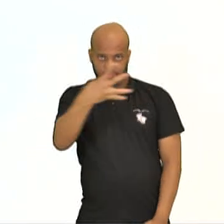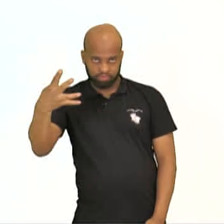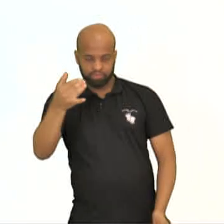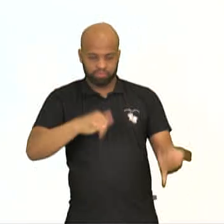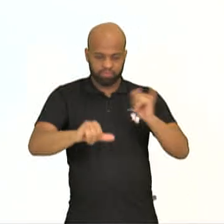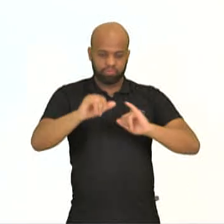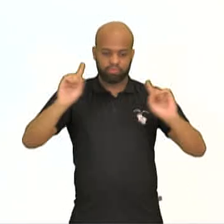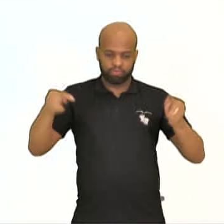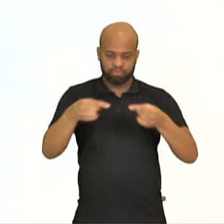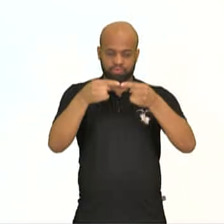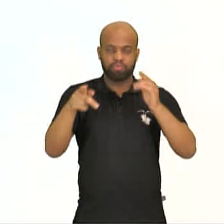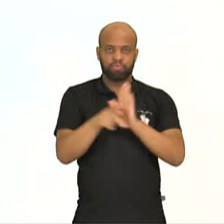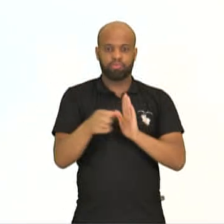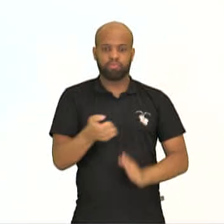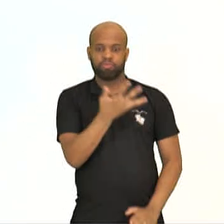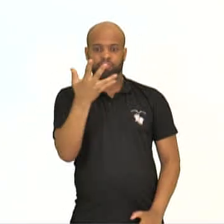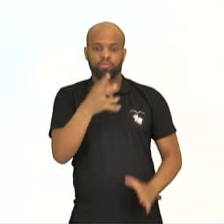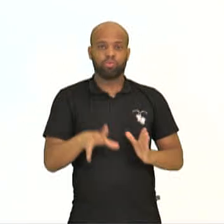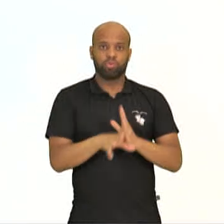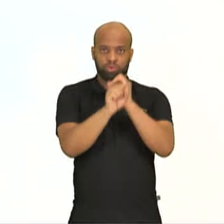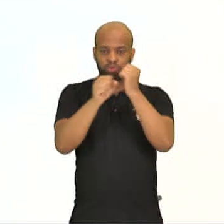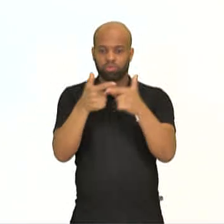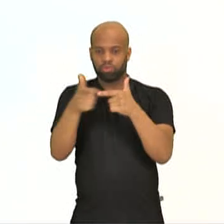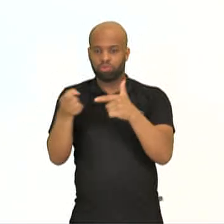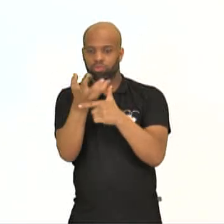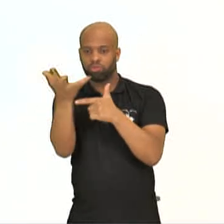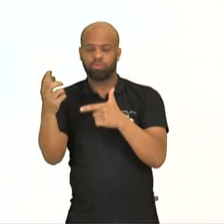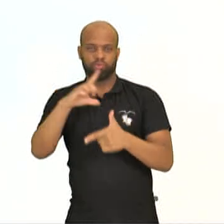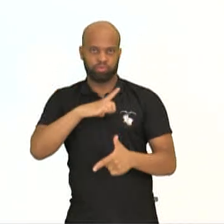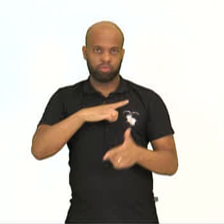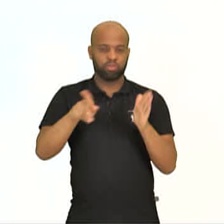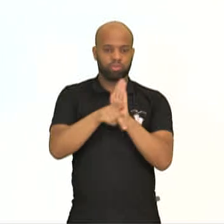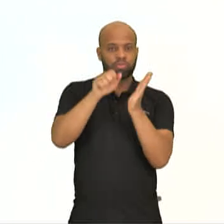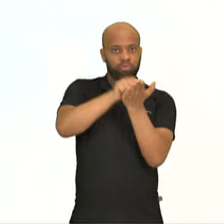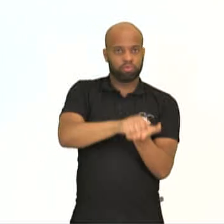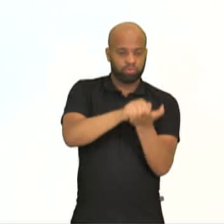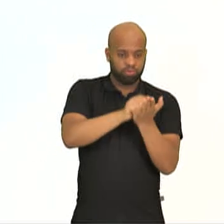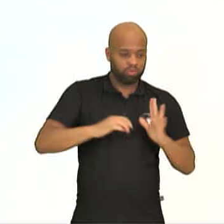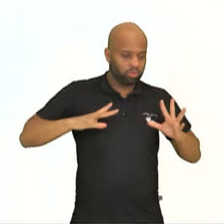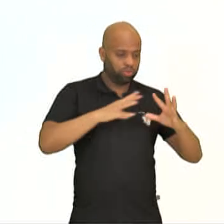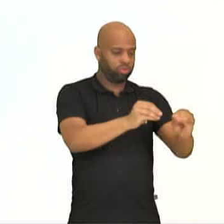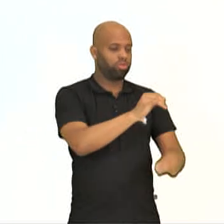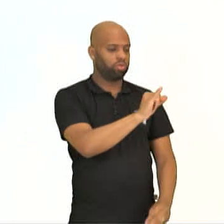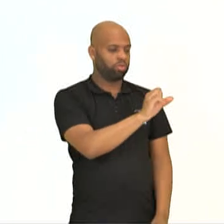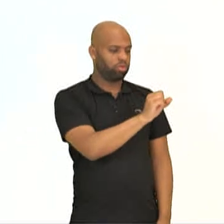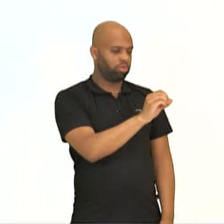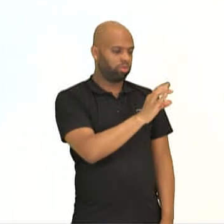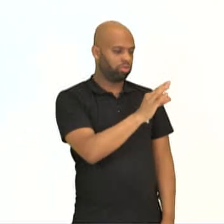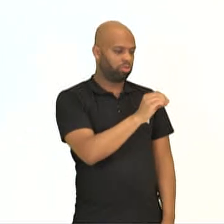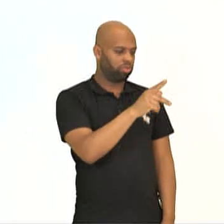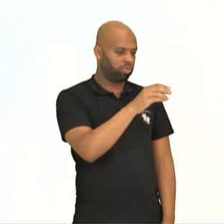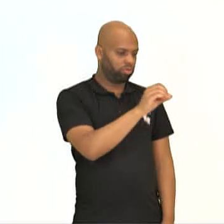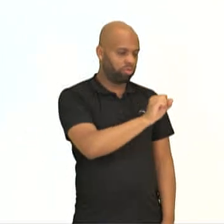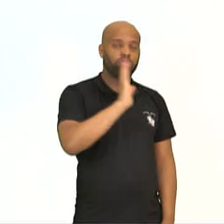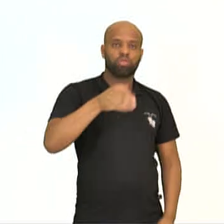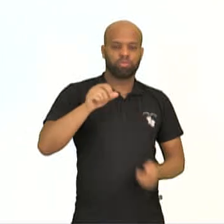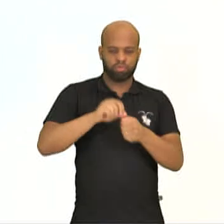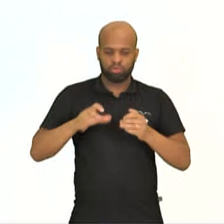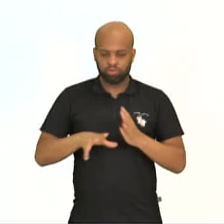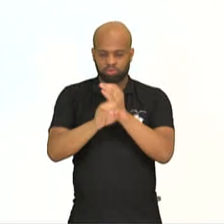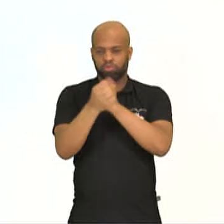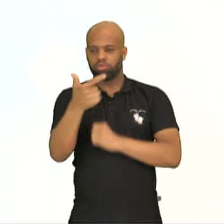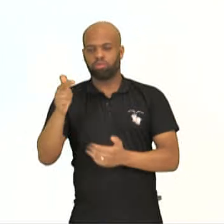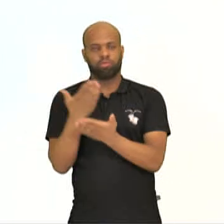que corresponde à média ponderada das massas atômicas dos seus isótopos. Já fizemos esse cálculo em outras aulas lá